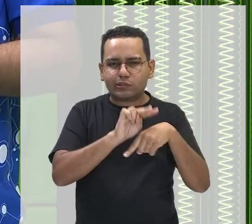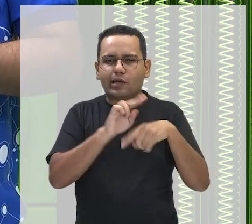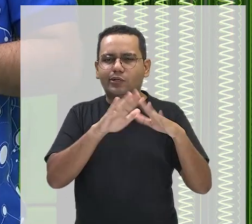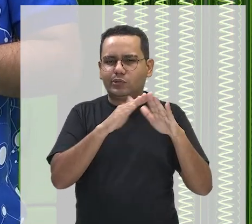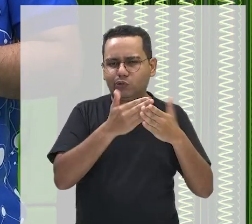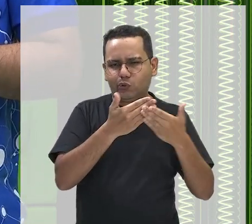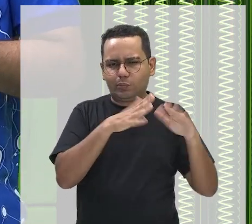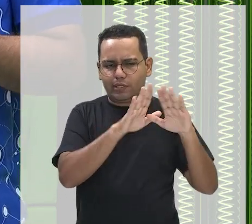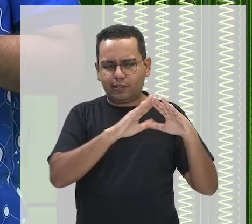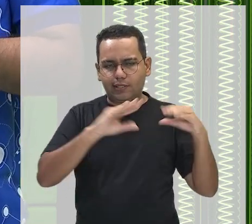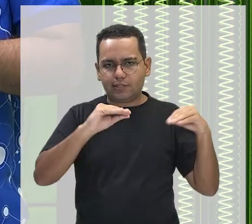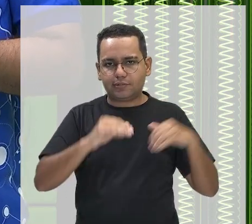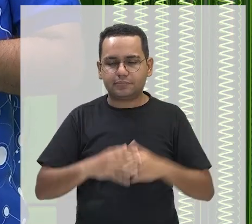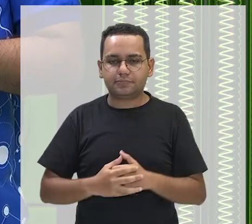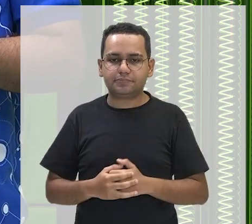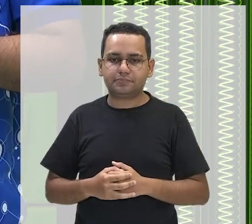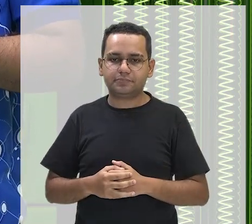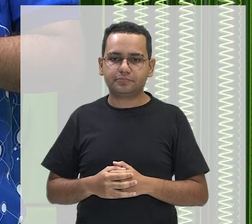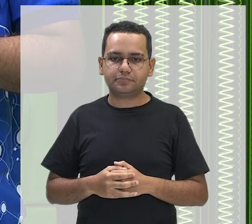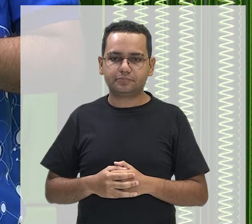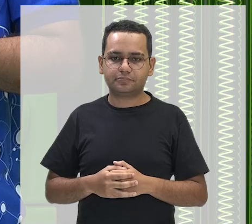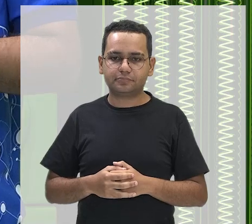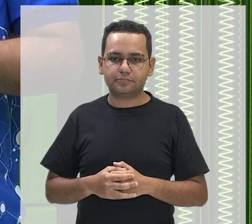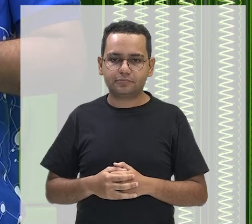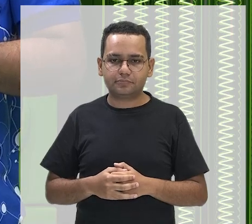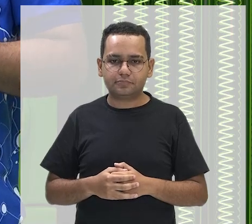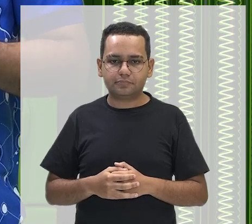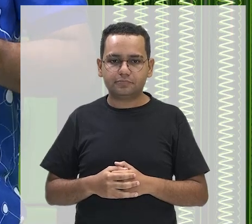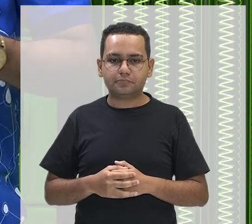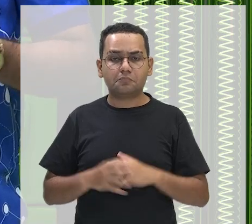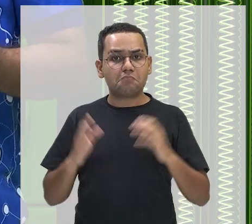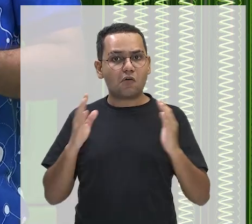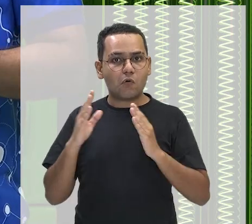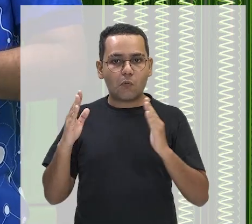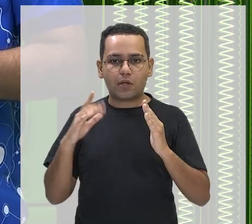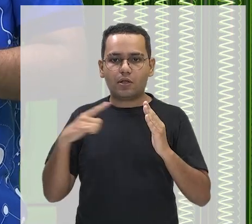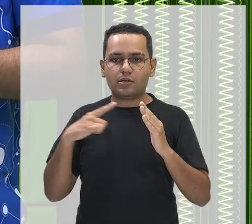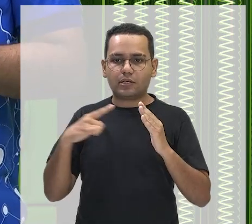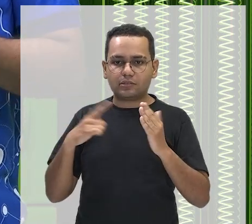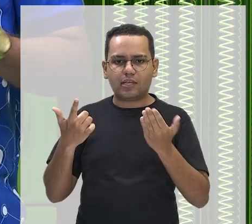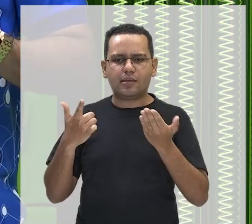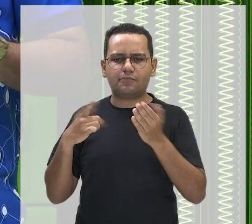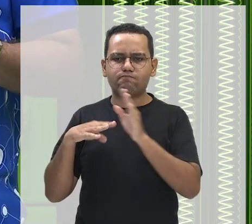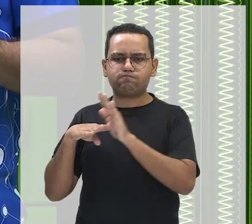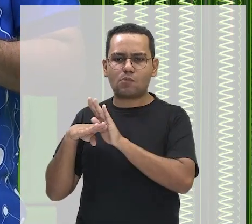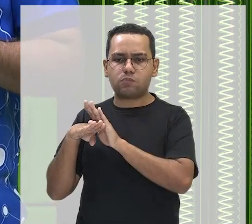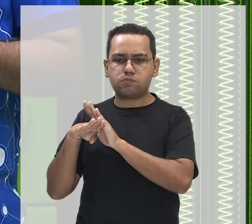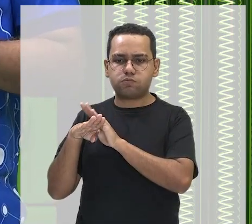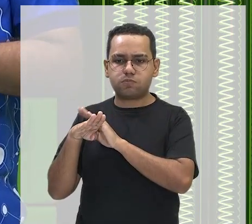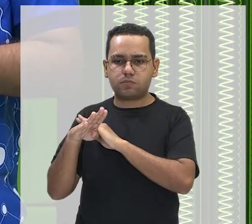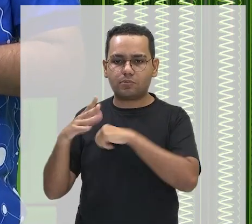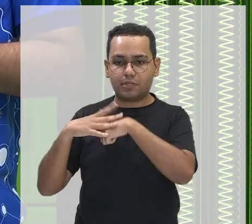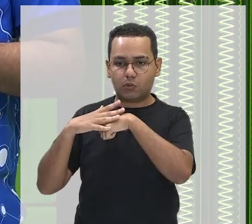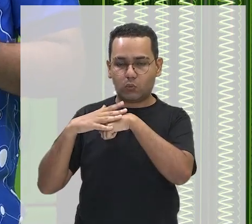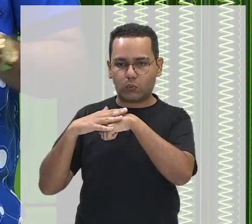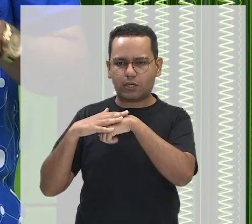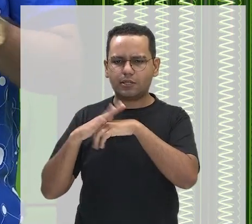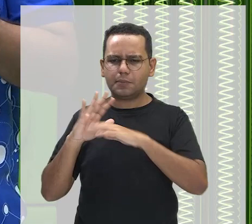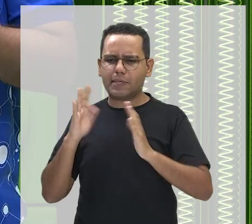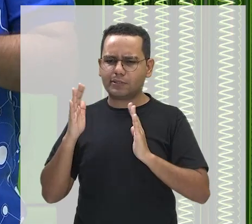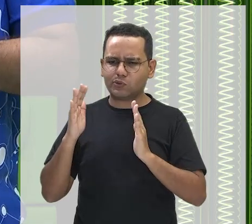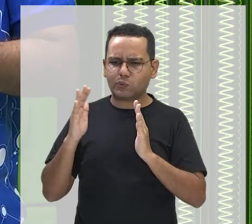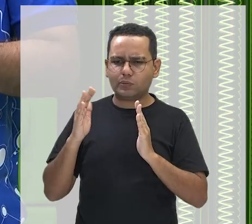família novamente, né? Então, é um período ali onde a gente teve um grande aumento ali em 1920,